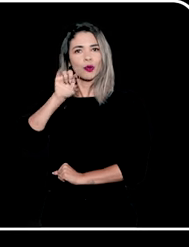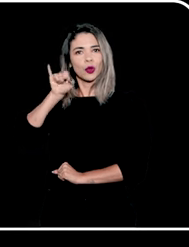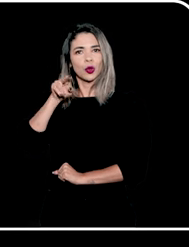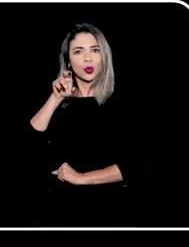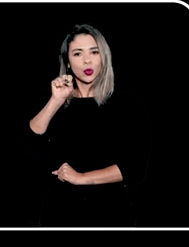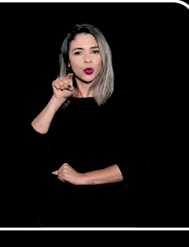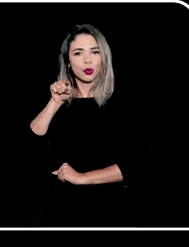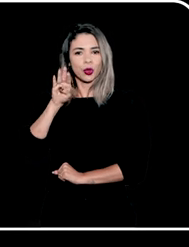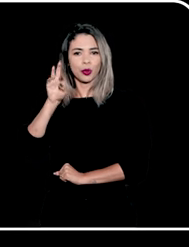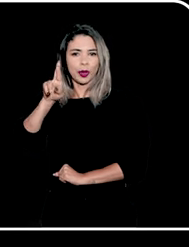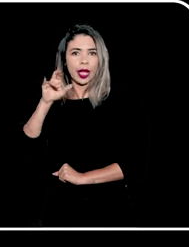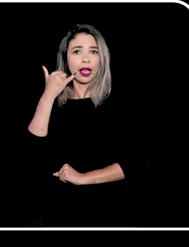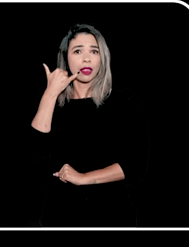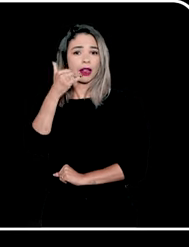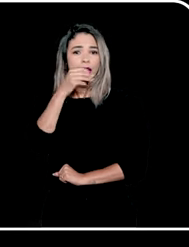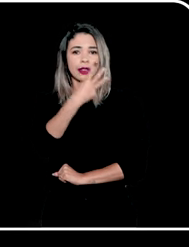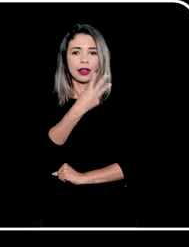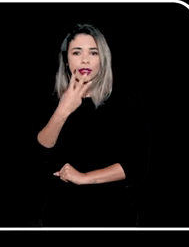98888